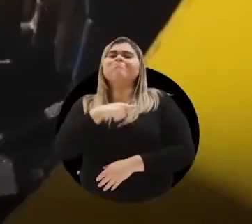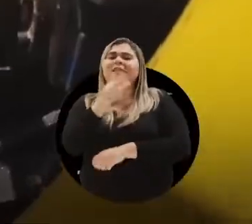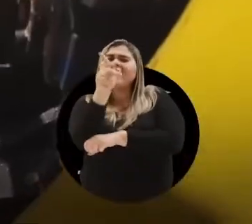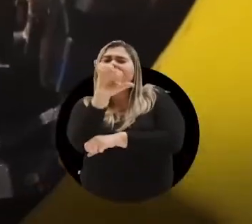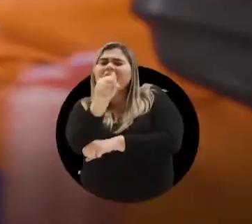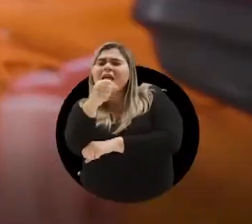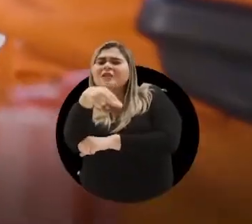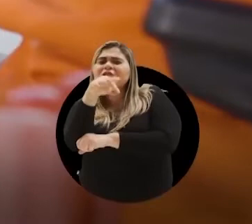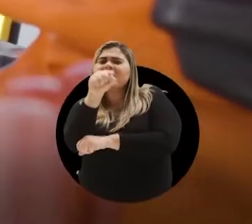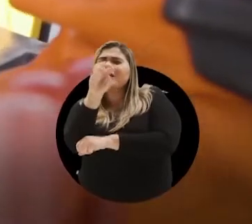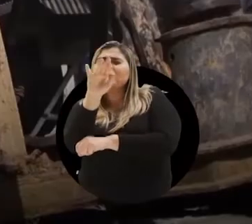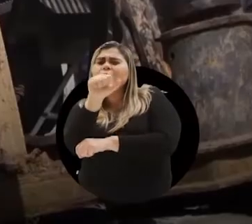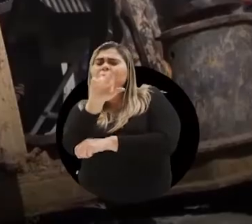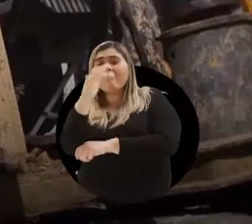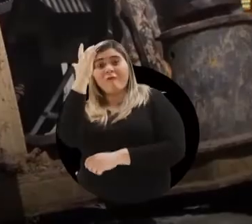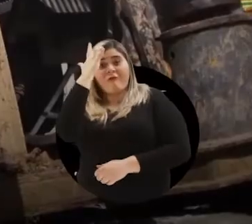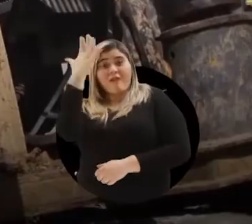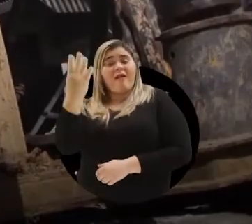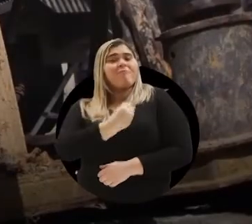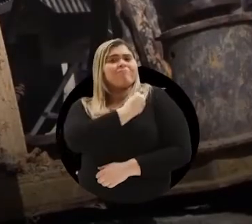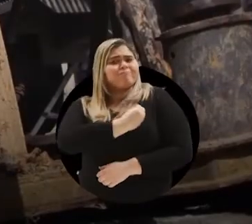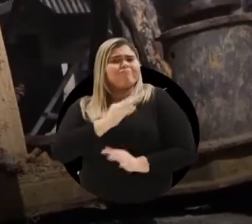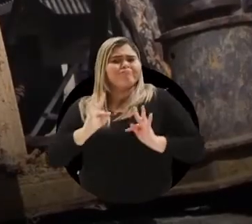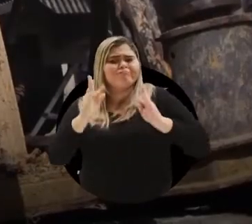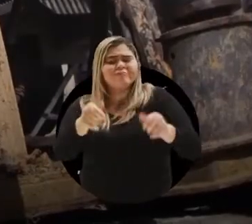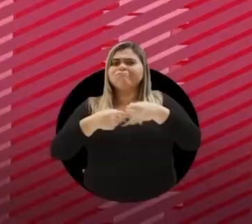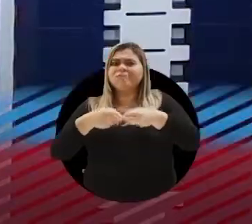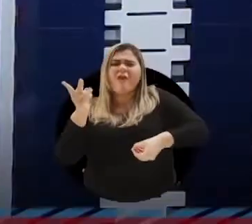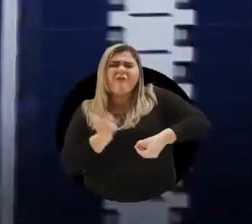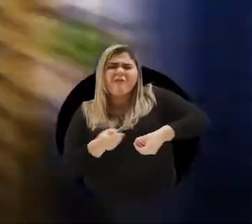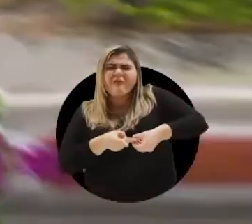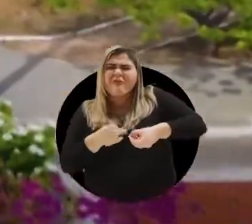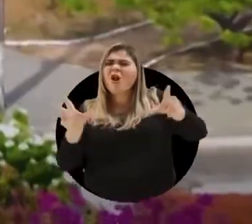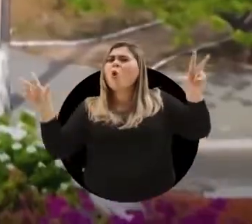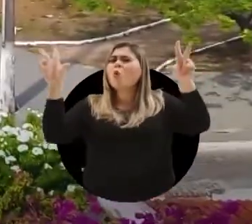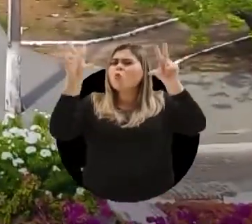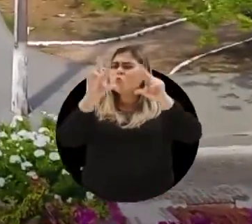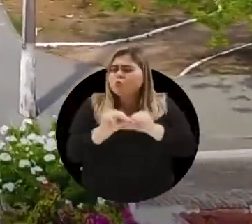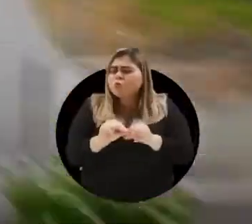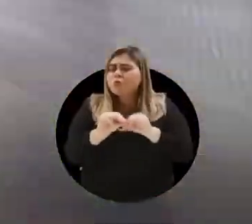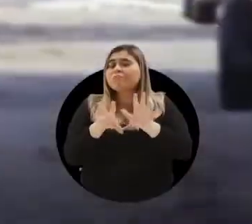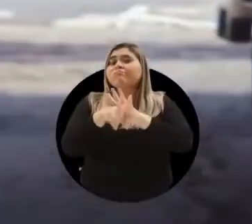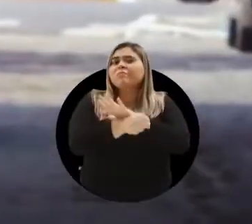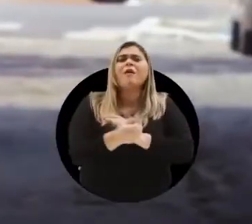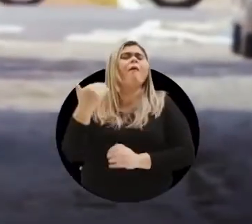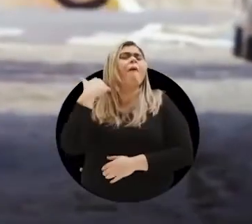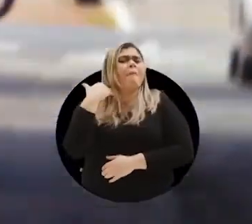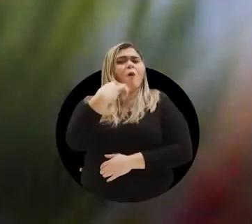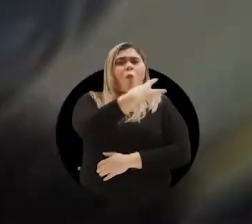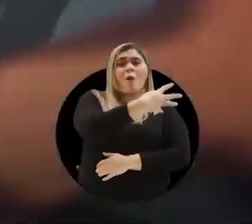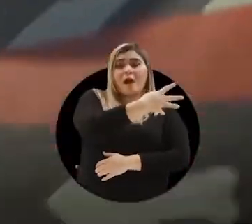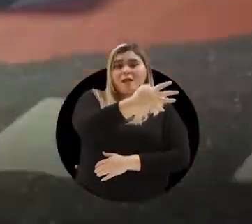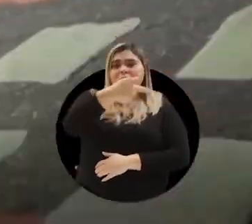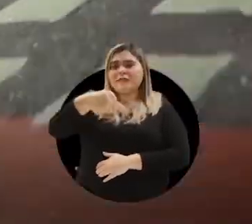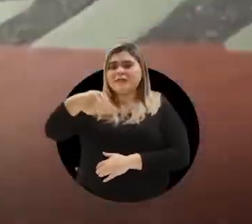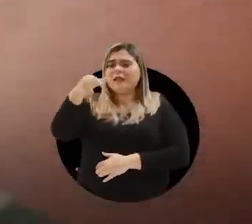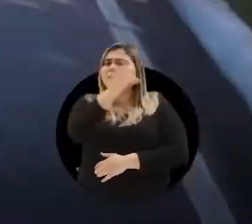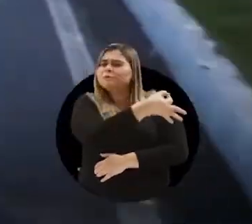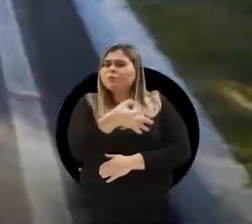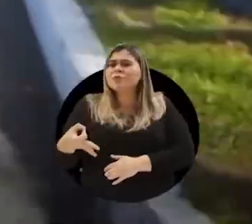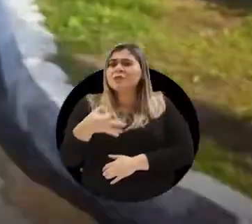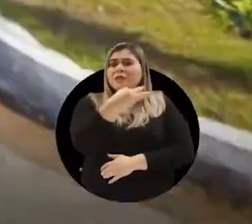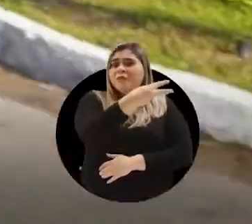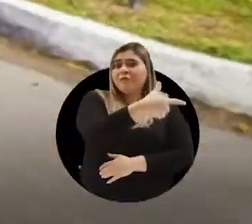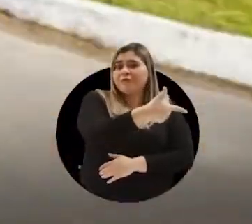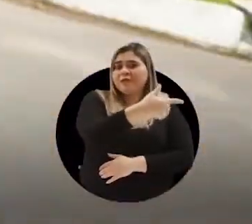rede de gás natural vai facilitar a vida de milhares de paraibanos. Os crimes continuam diminuindo, ataques a bancos diminuíram